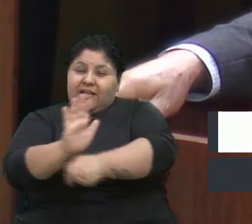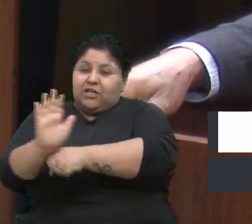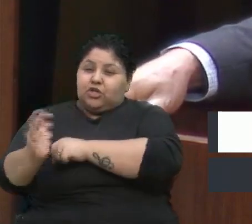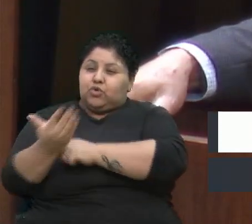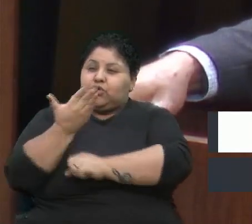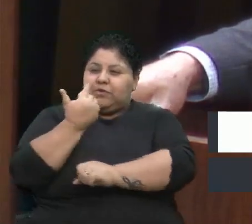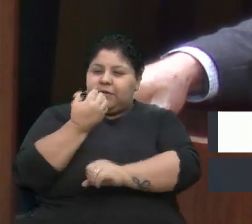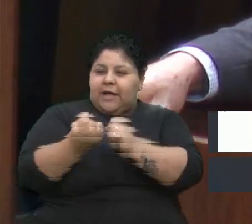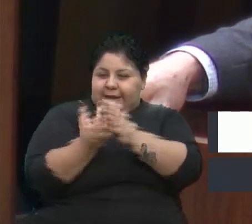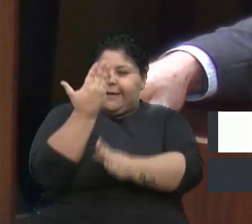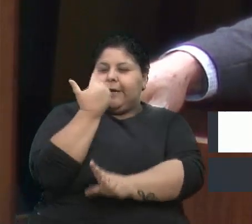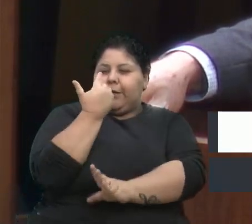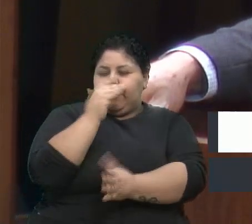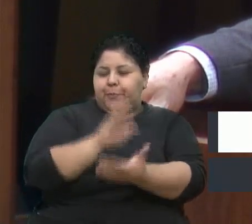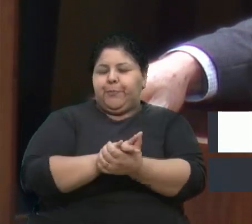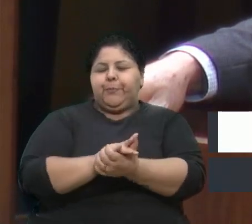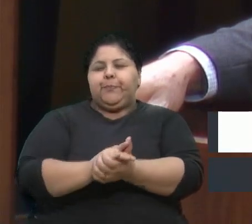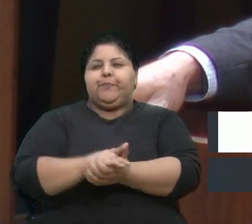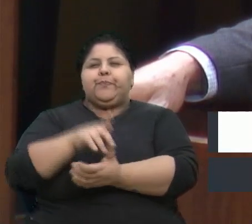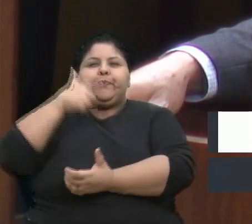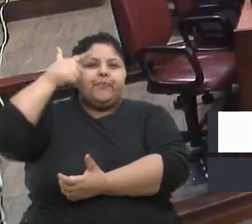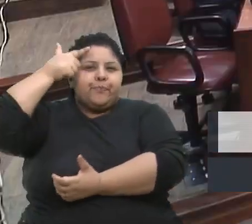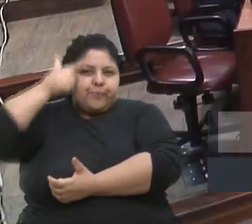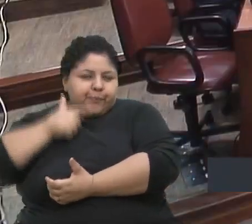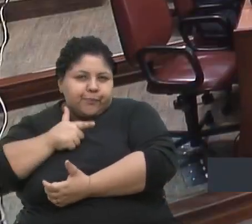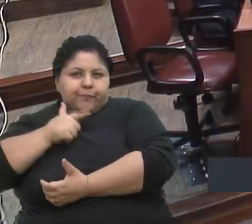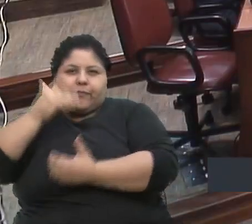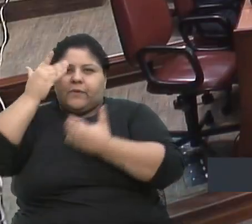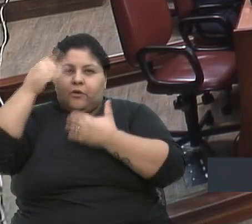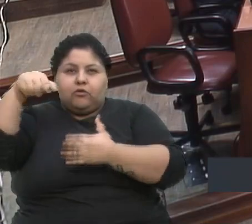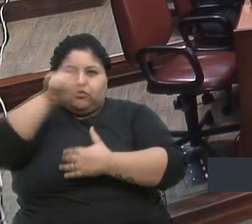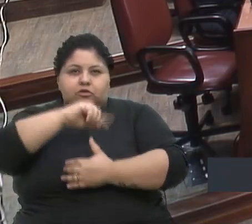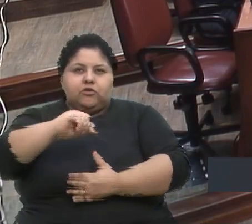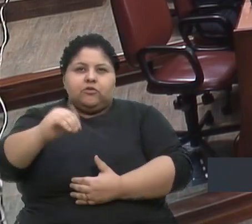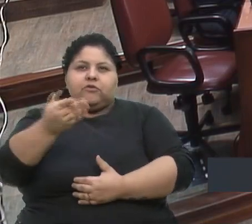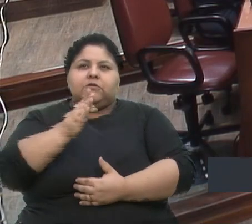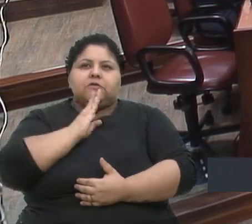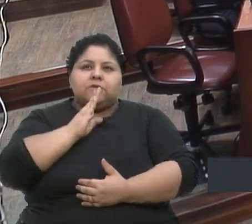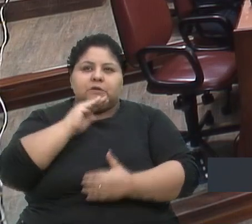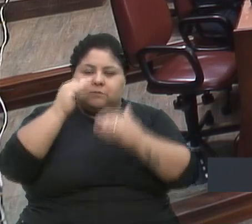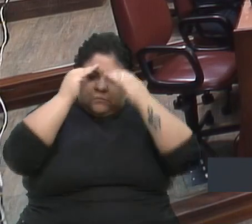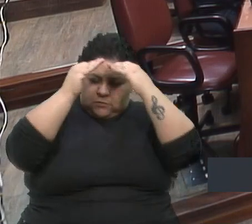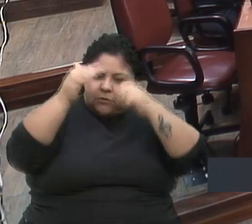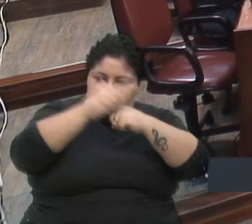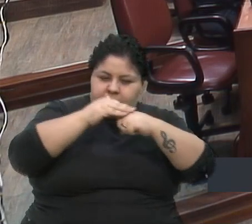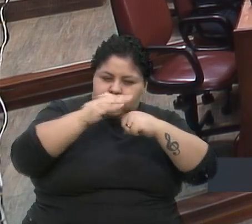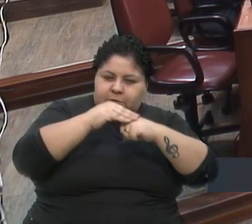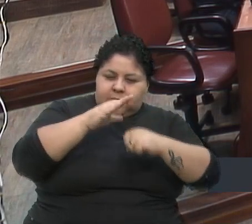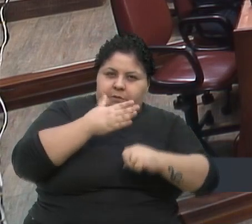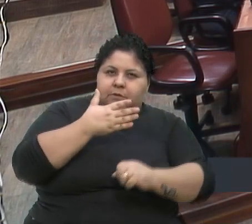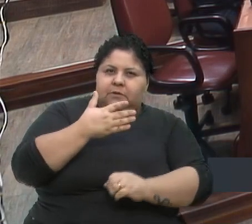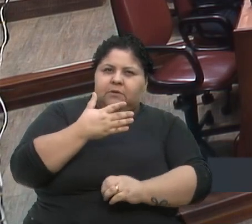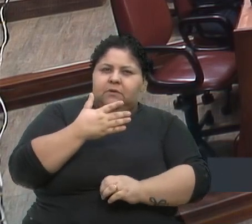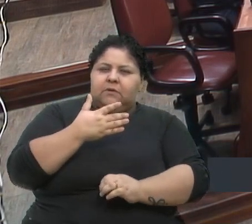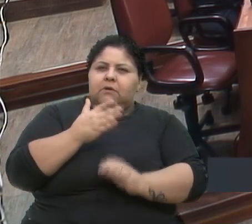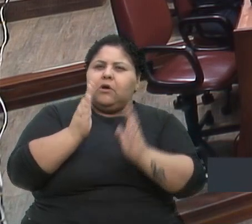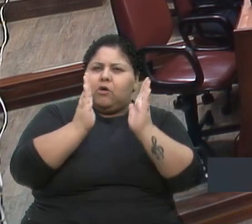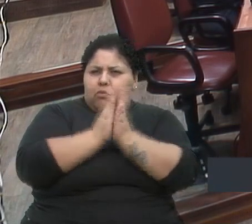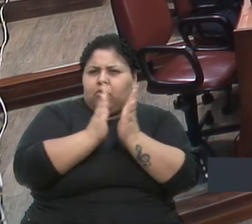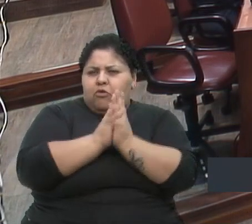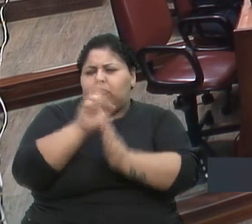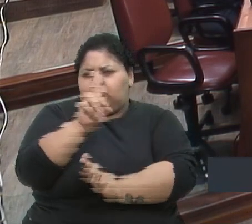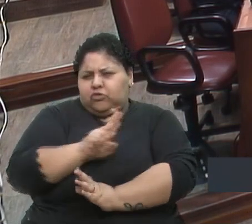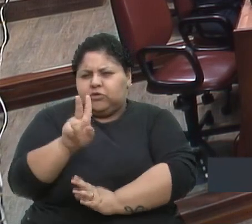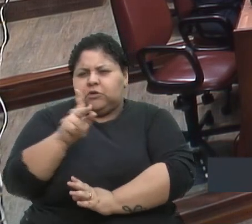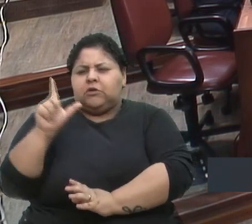Vereador Lucas. Obrigado, vereador Velocino. O senhor sabe do respeito e do carinho que eu tenho pelo senhor. E me permita usar um termo, acho que nós estamos muito